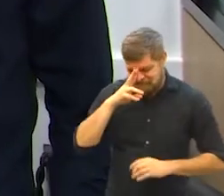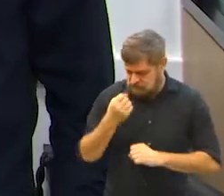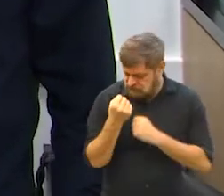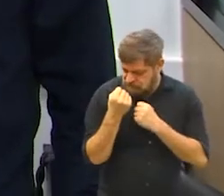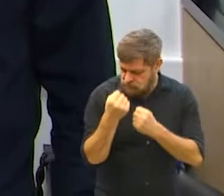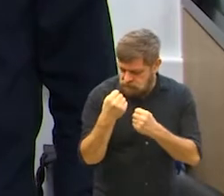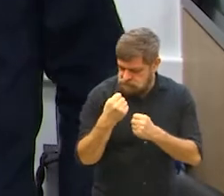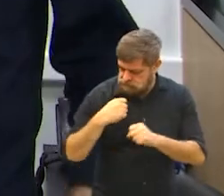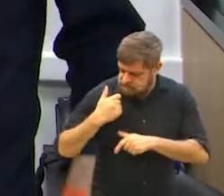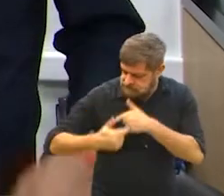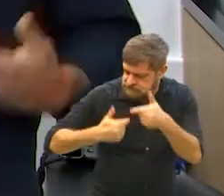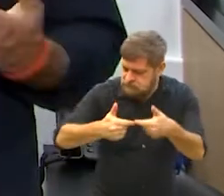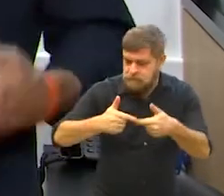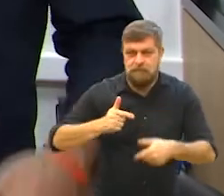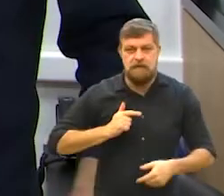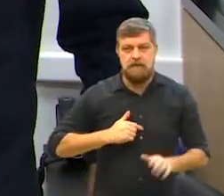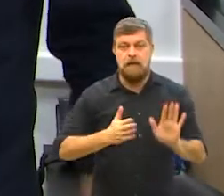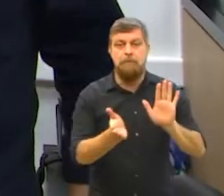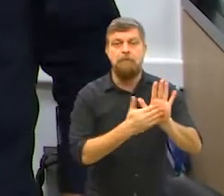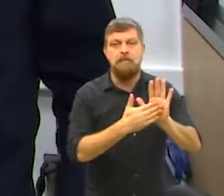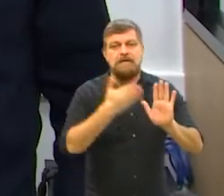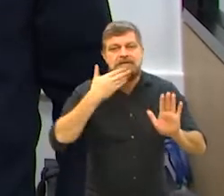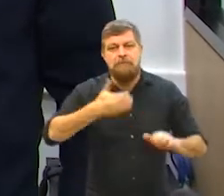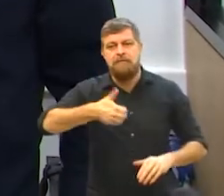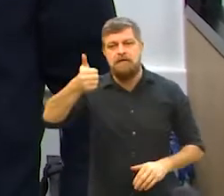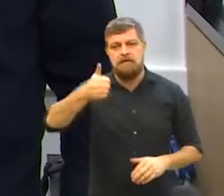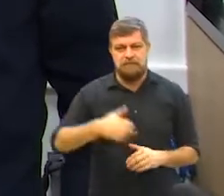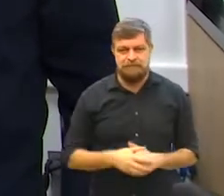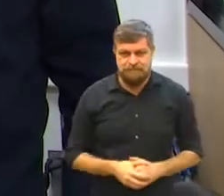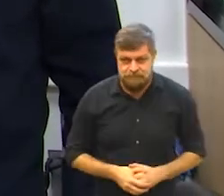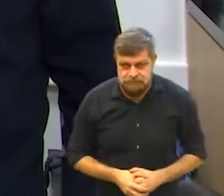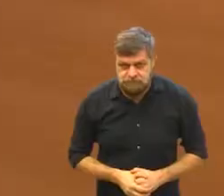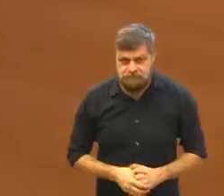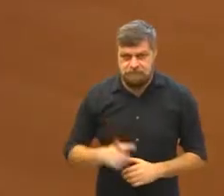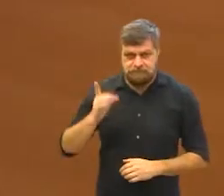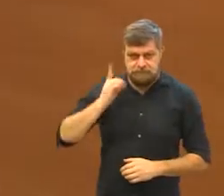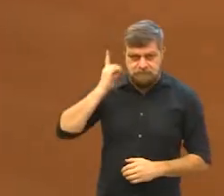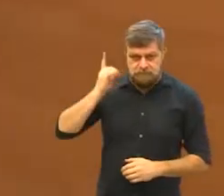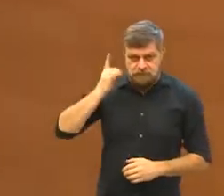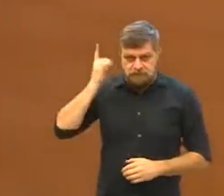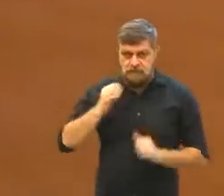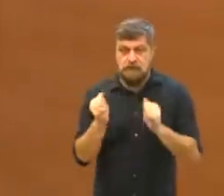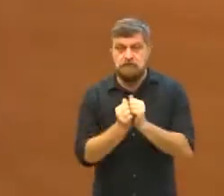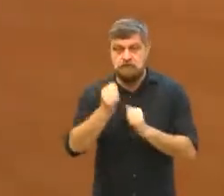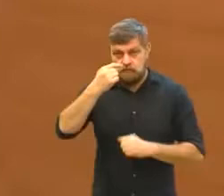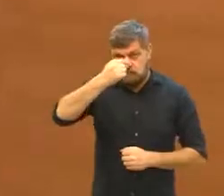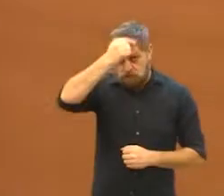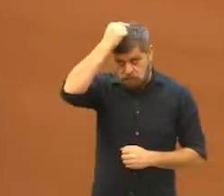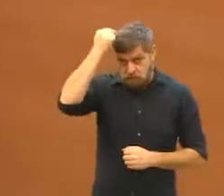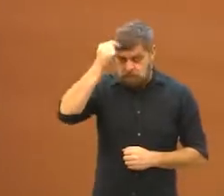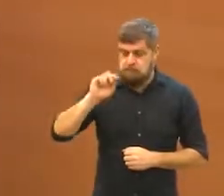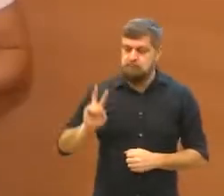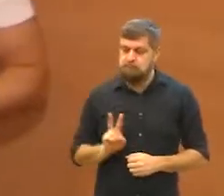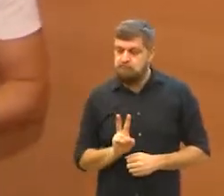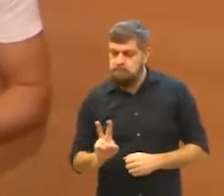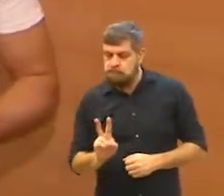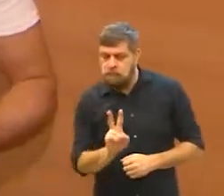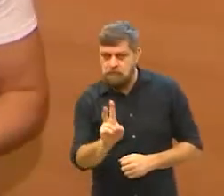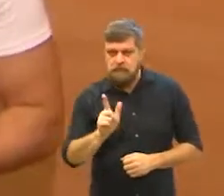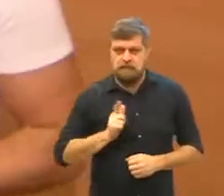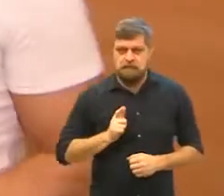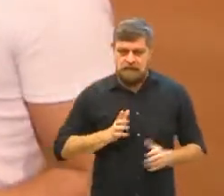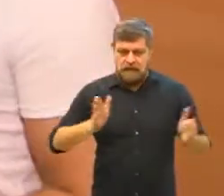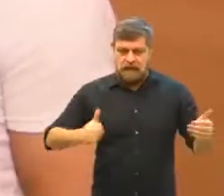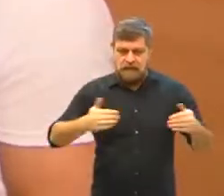e nos Ajuda a fortalecer aqui e ter melhores propostas para nossa cidade Daniel José e Paulo Gaspar